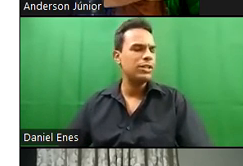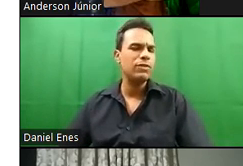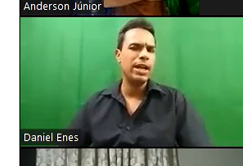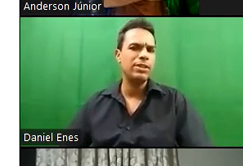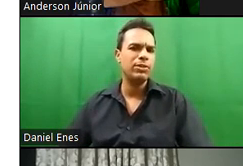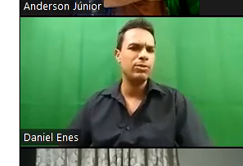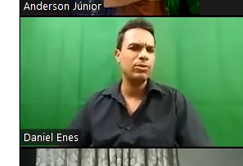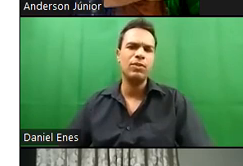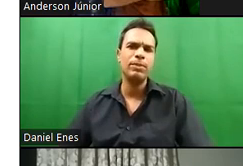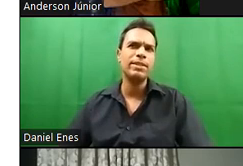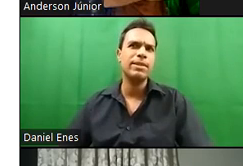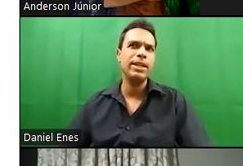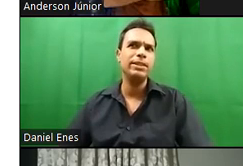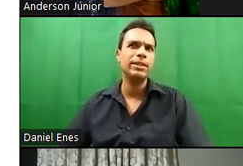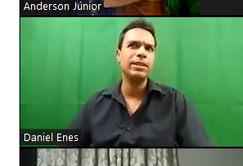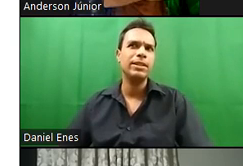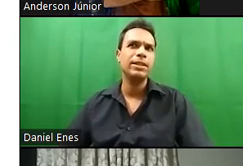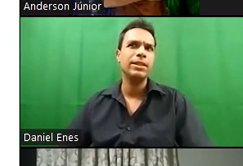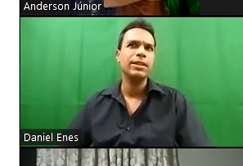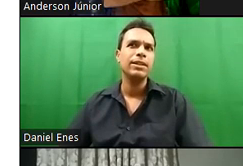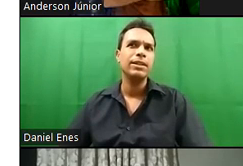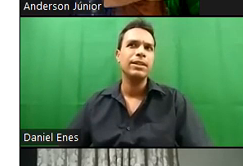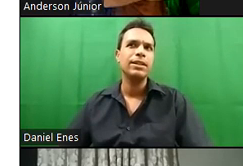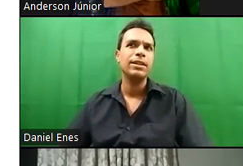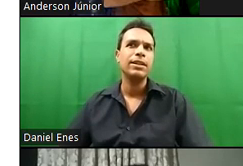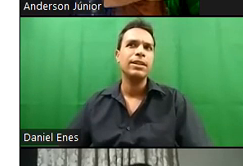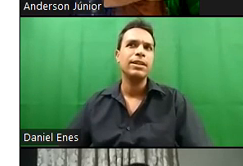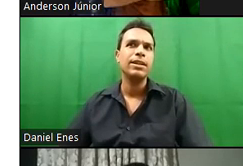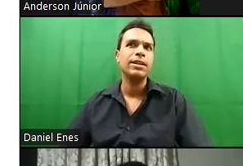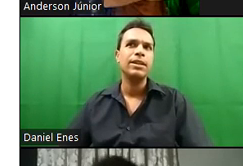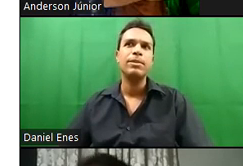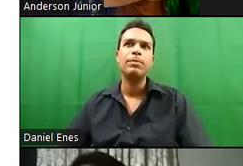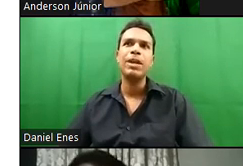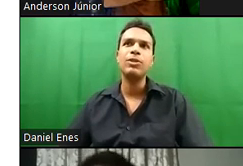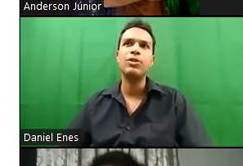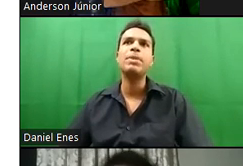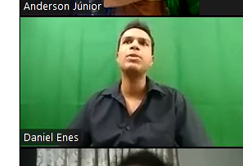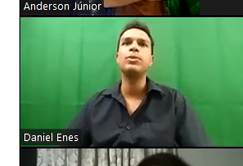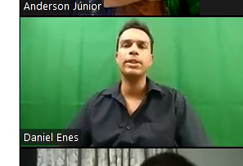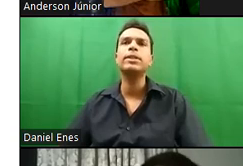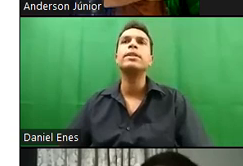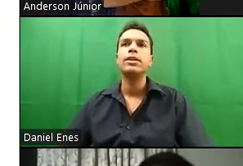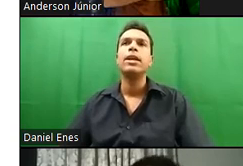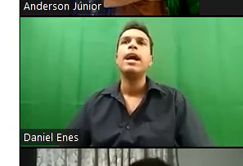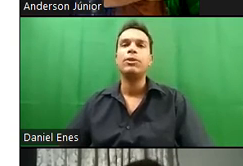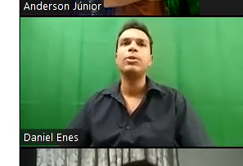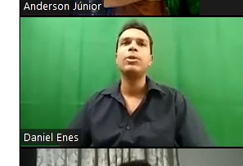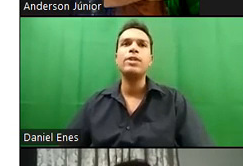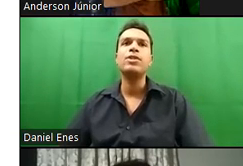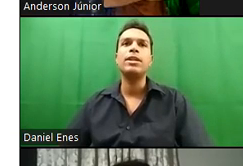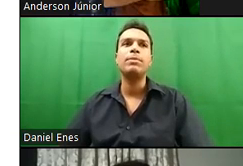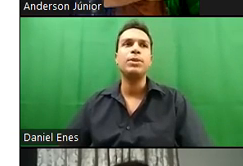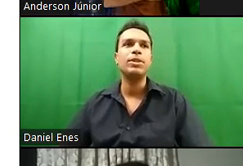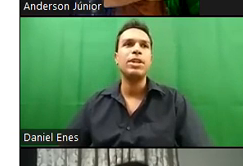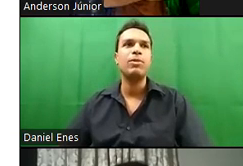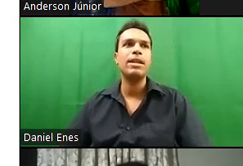Natividade. Natividade é no norte fluminense também? Atividade É perto da noroeste. Piruna. É noroeste fluminense, interior do Rio. Peruna? Ah, no noroeste